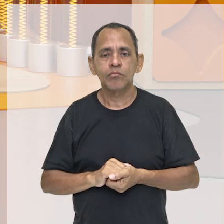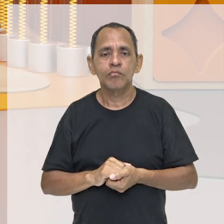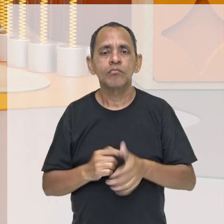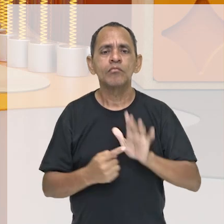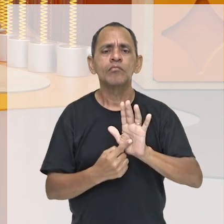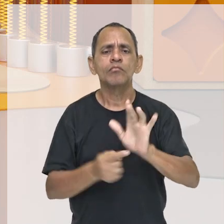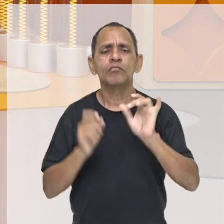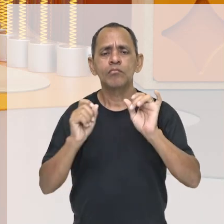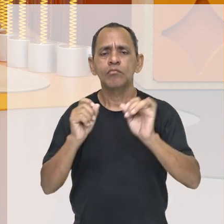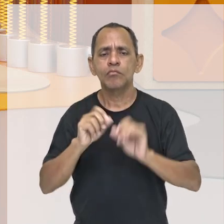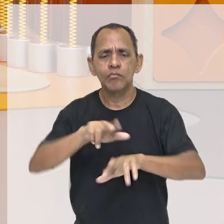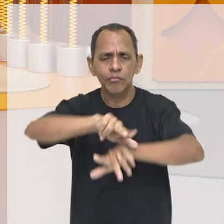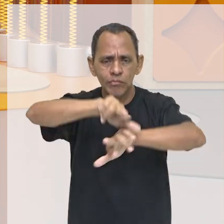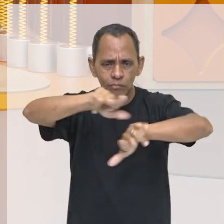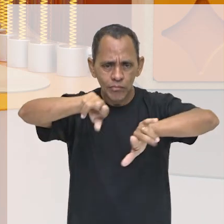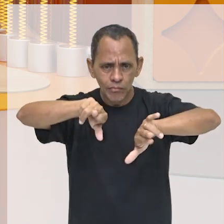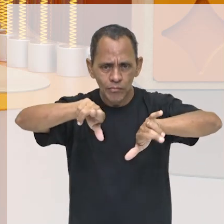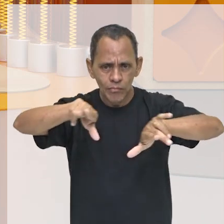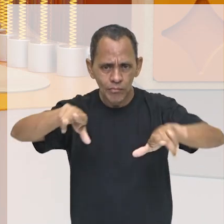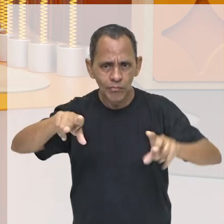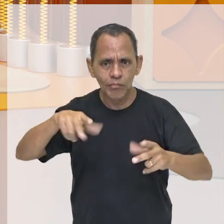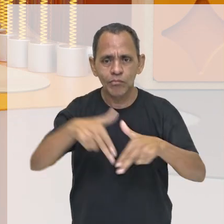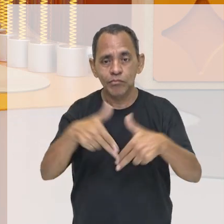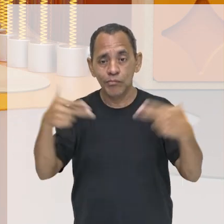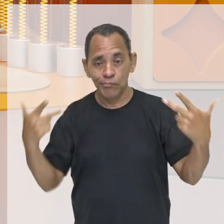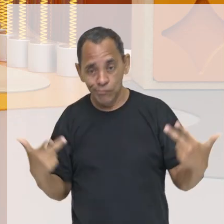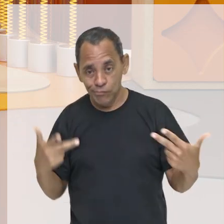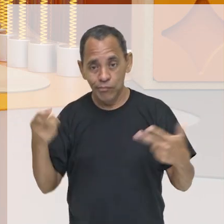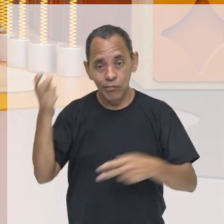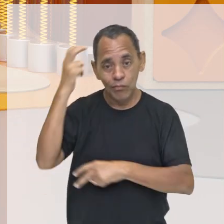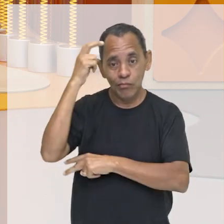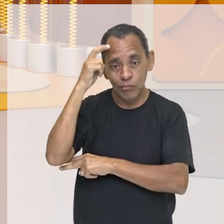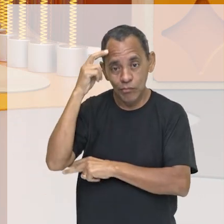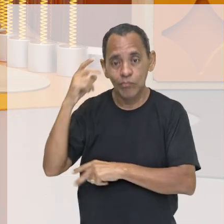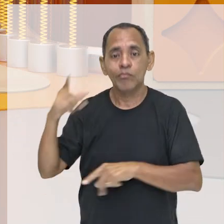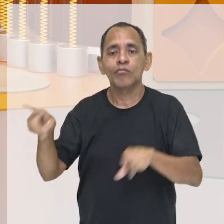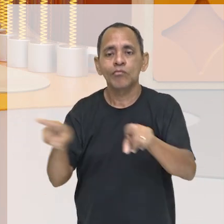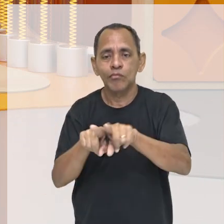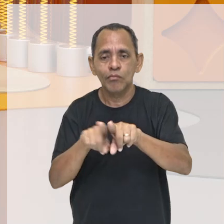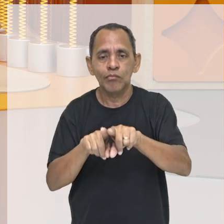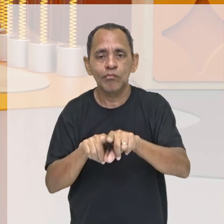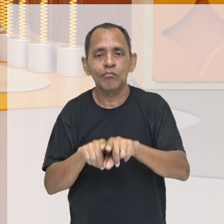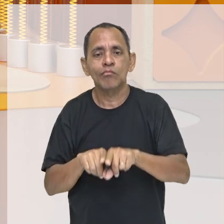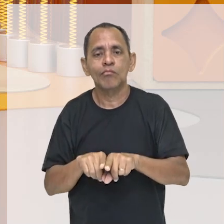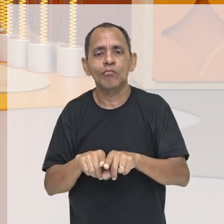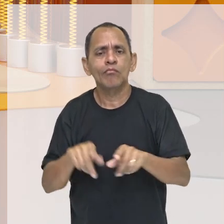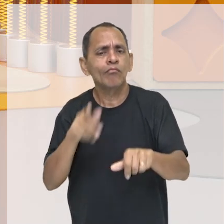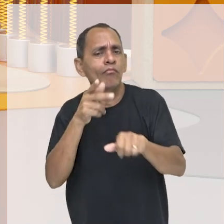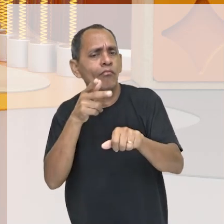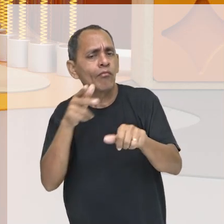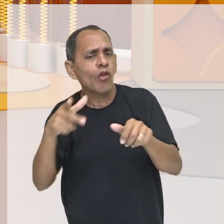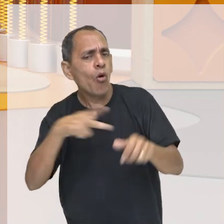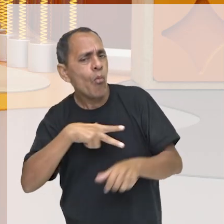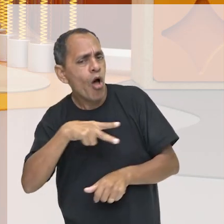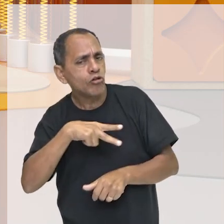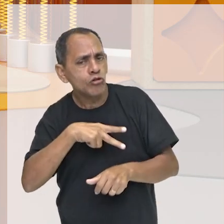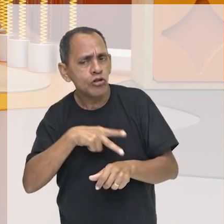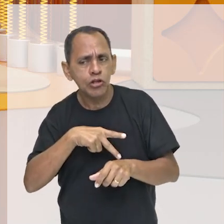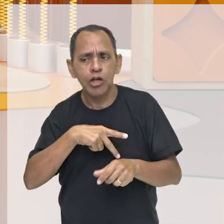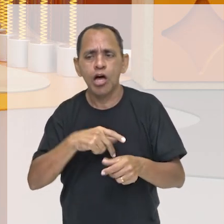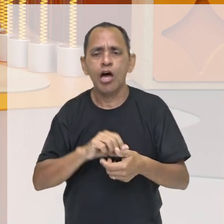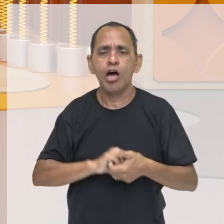Apresenta grande diversidade étnica, cultural, além de peculiaridades, no